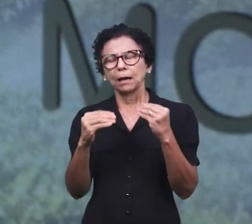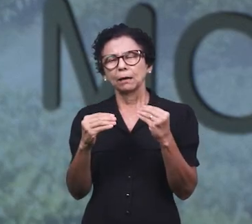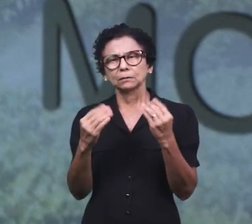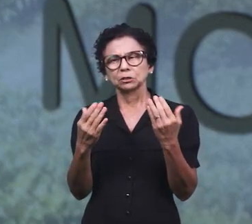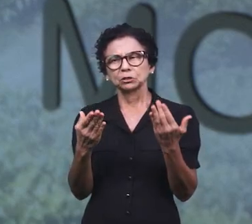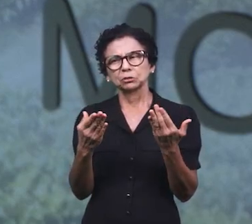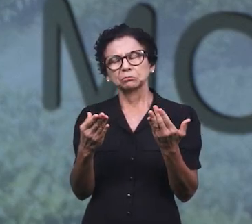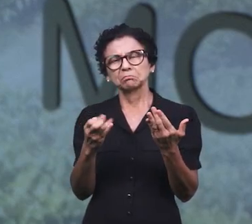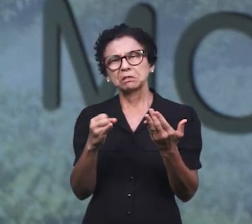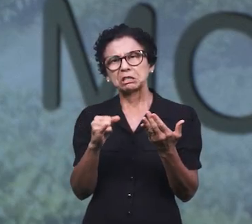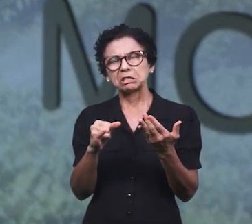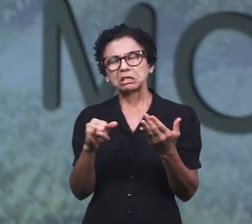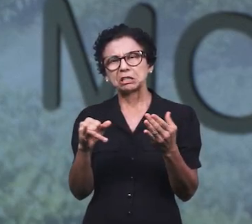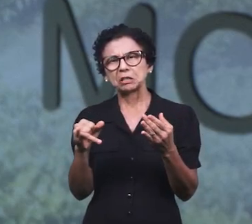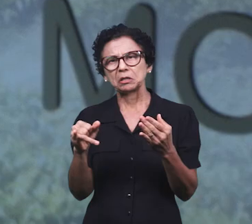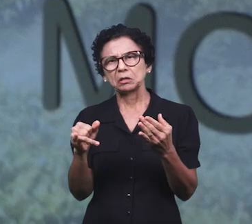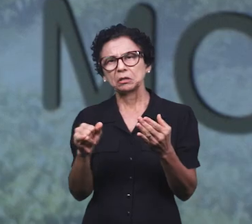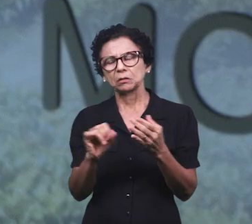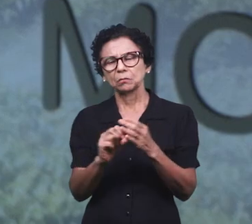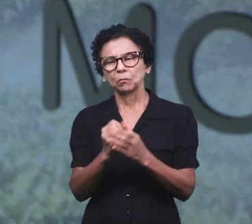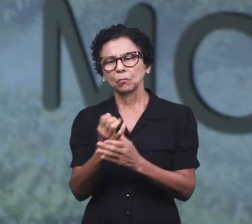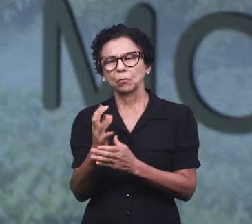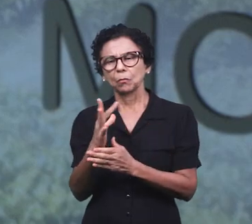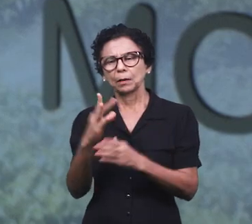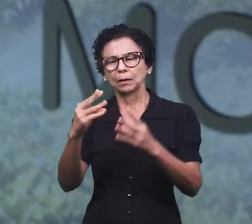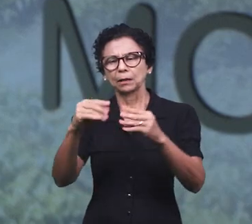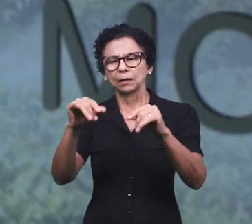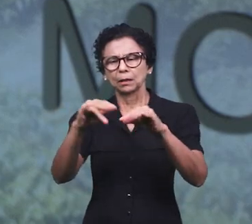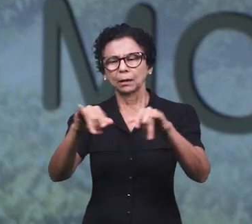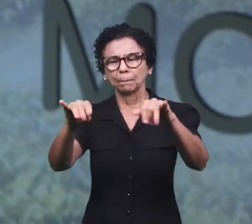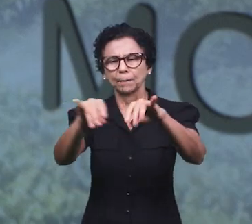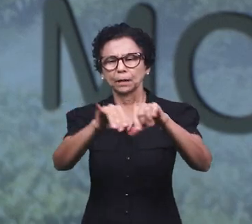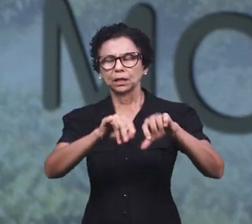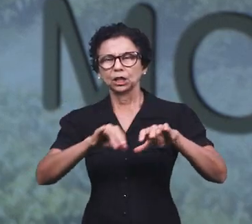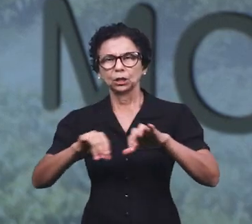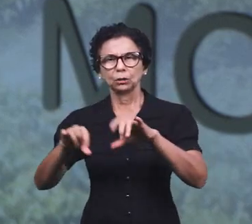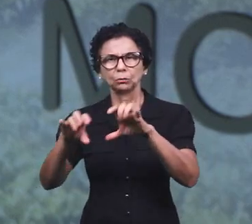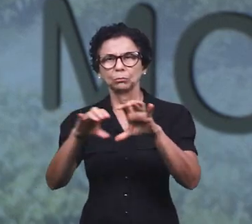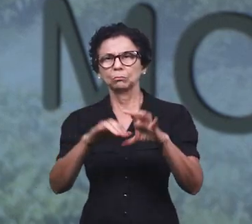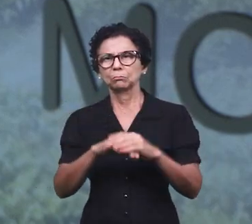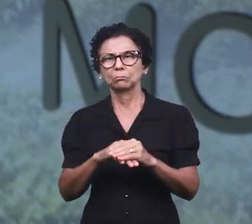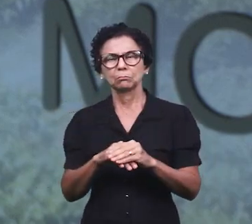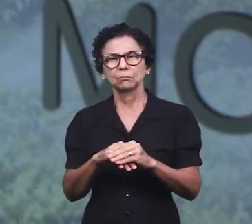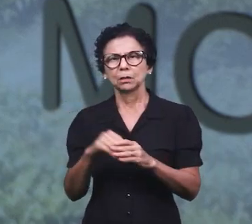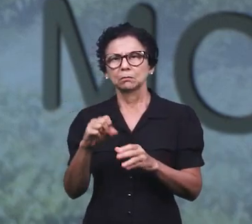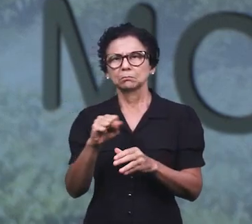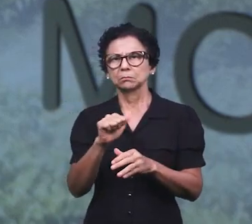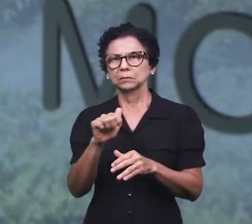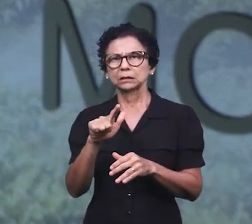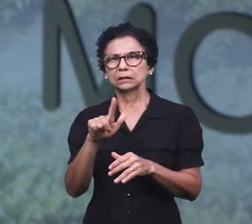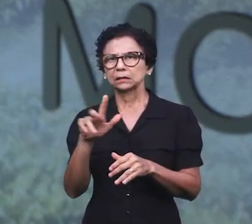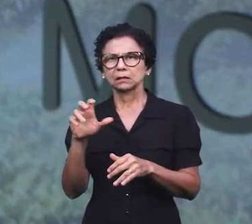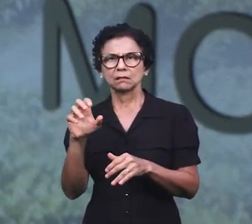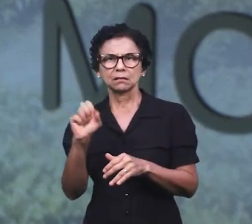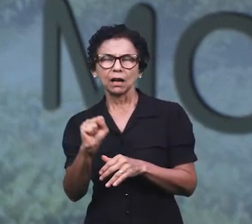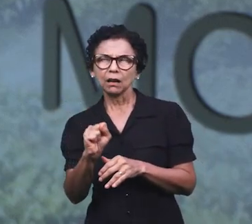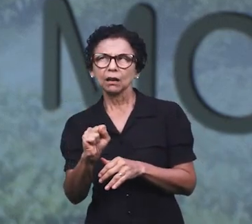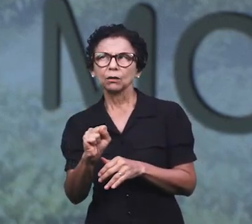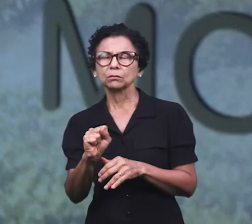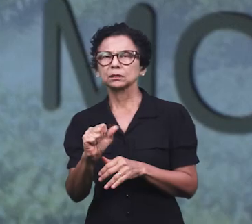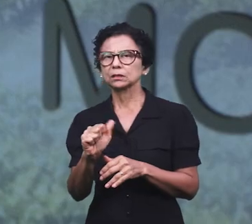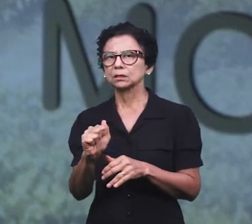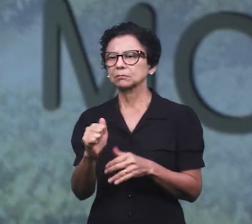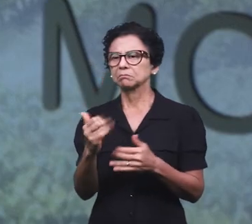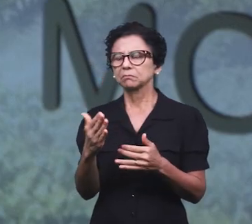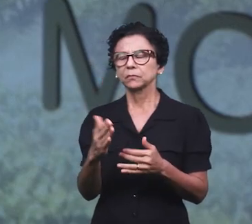se é um pé de couve, tendo uma radiação solar ali, mínima possível, diária, e ali você